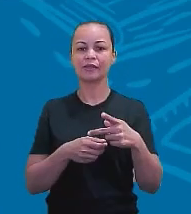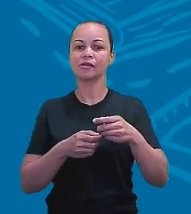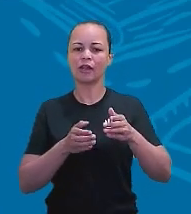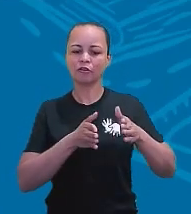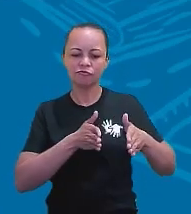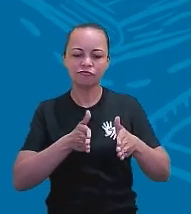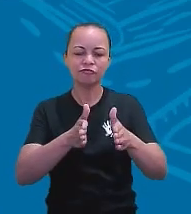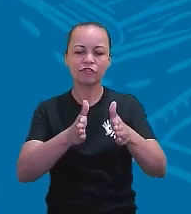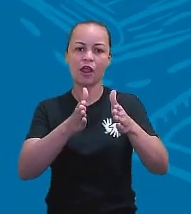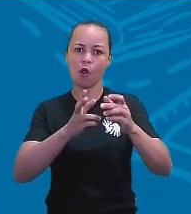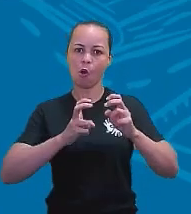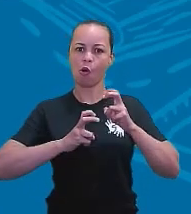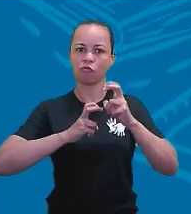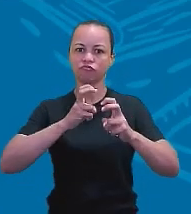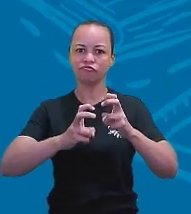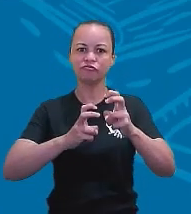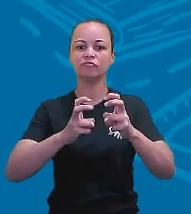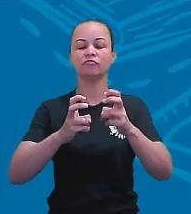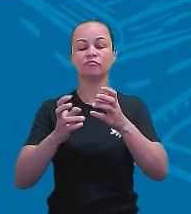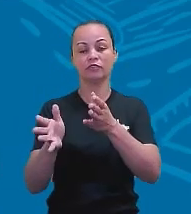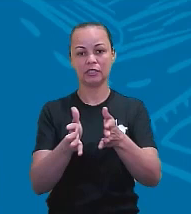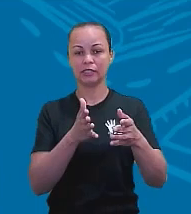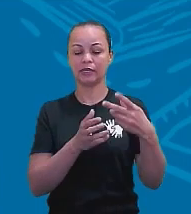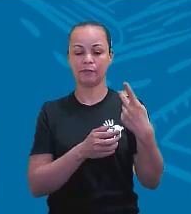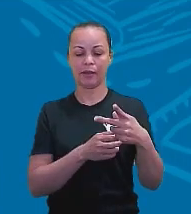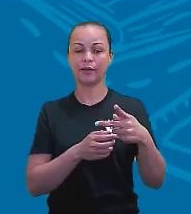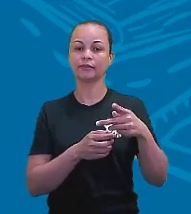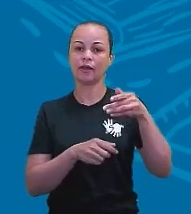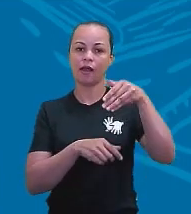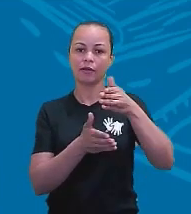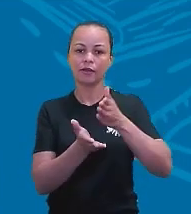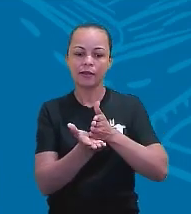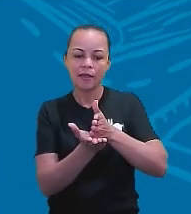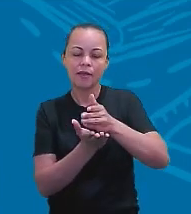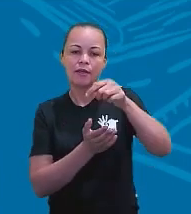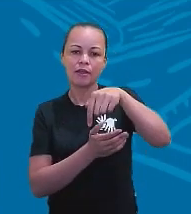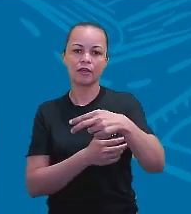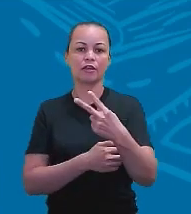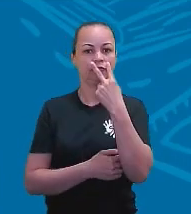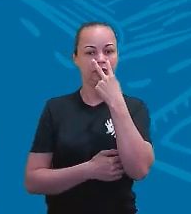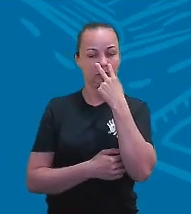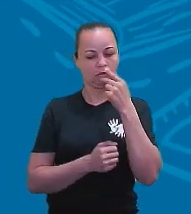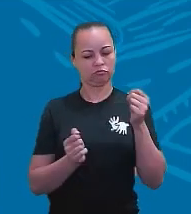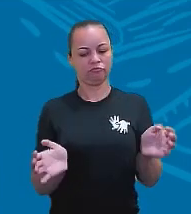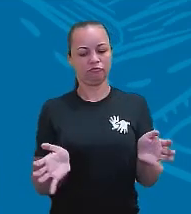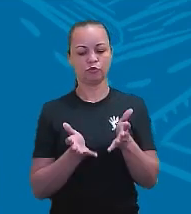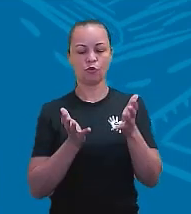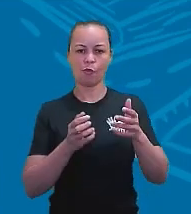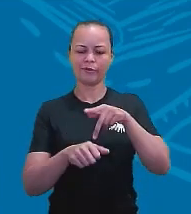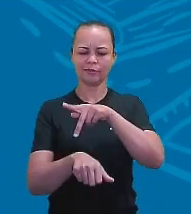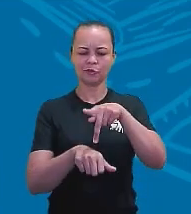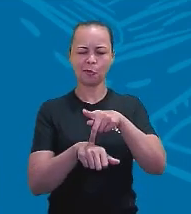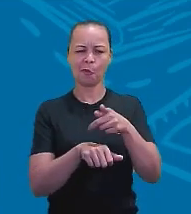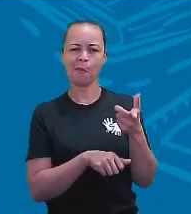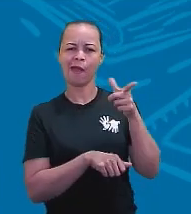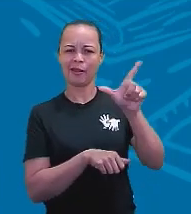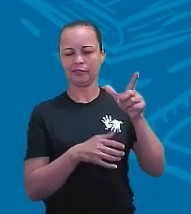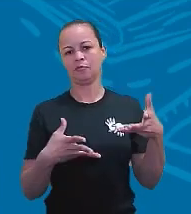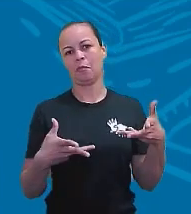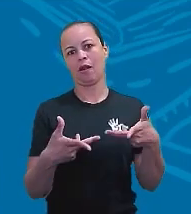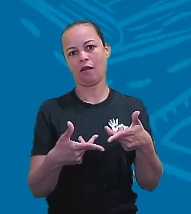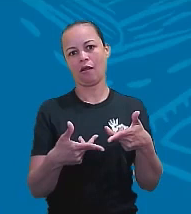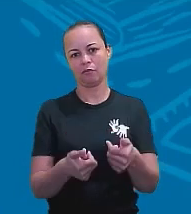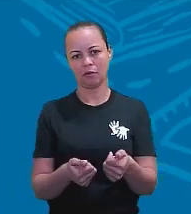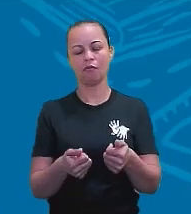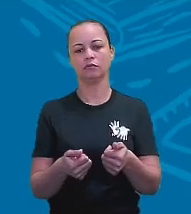mesmo, gente. Nossas ferrovias aqui que passam por Vitória de Santo Antão tem aí uma influência estrangeira maravilhosa,